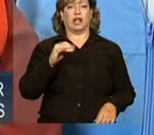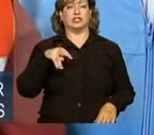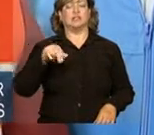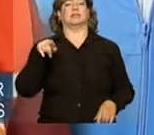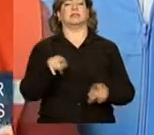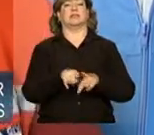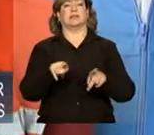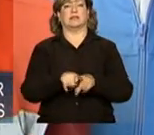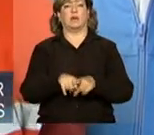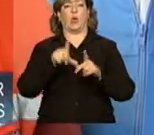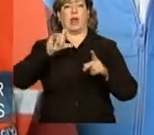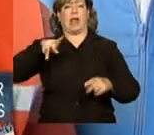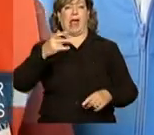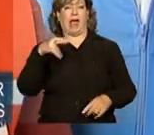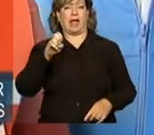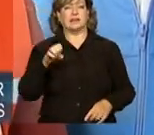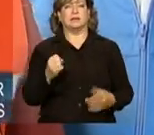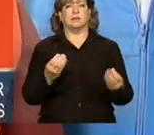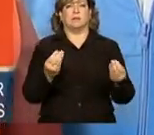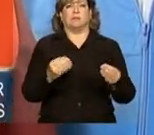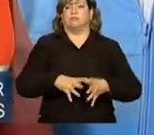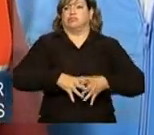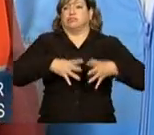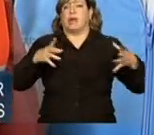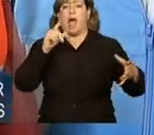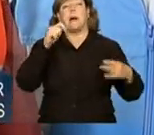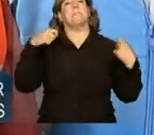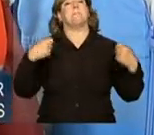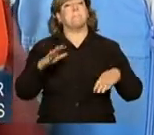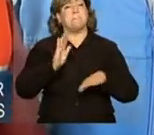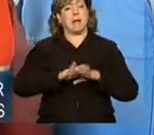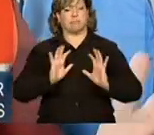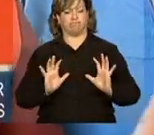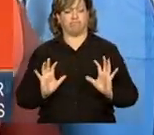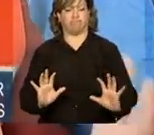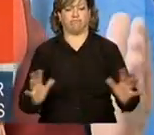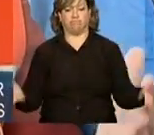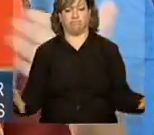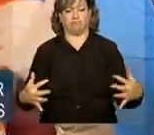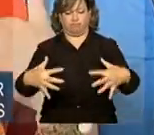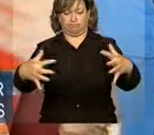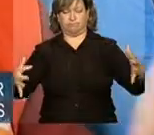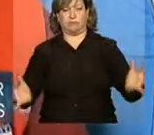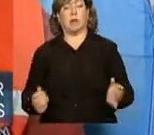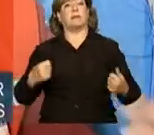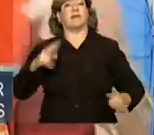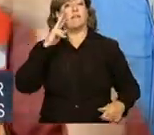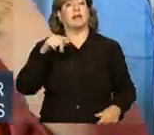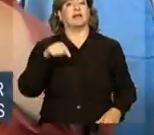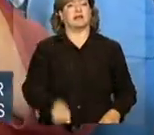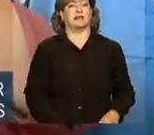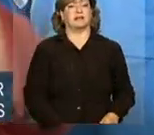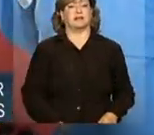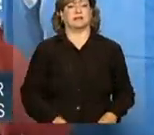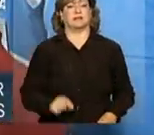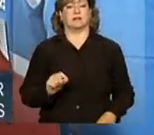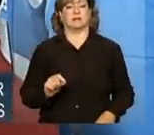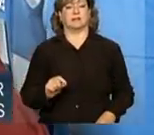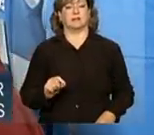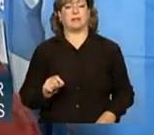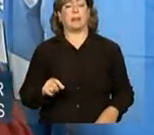Linhares, que é um absurdo. Precisa de muito mais retenção. Precisa de mais retenção. Então, nós vamos ter de olhar isso. Em Minas Gerais. E aí, não